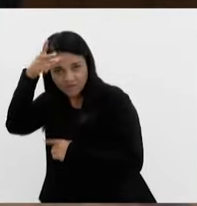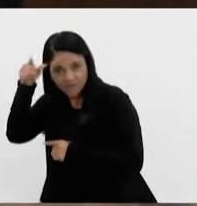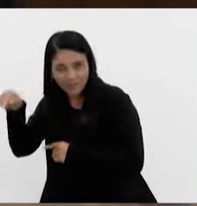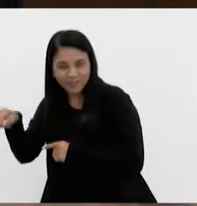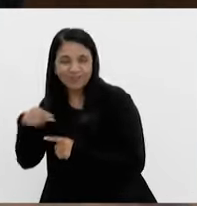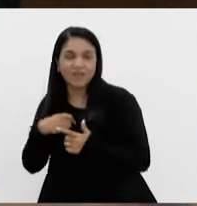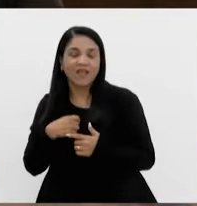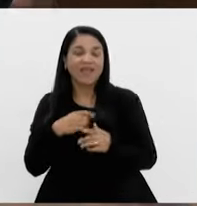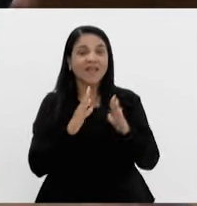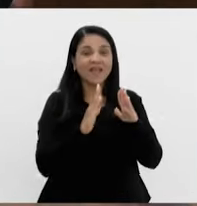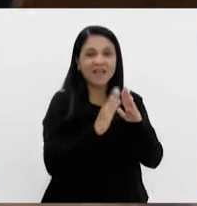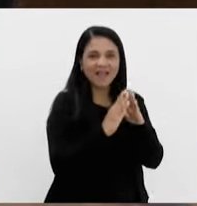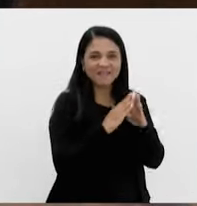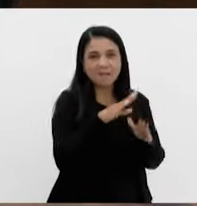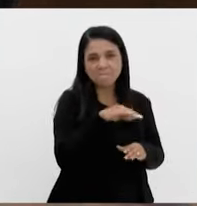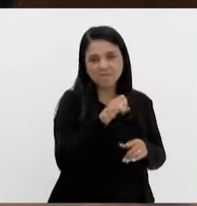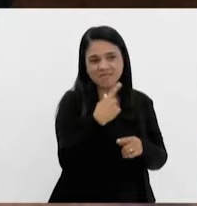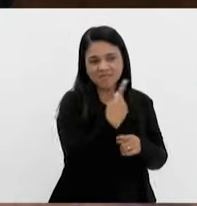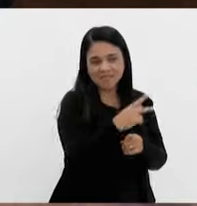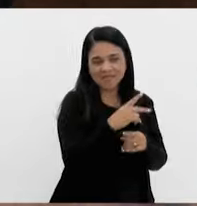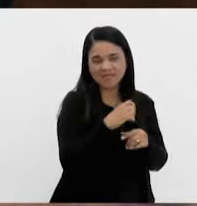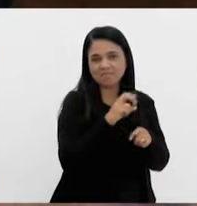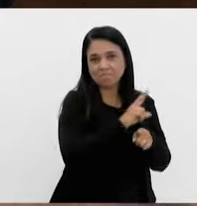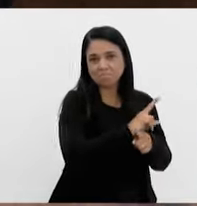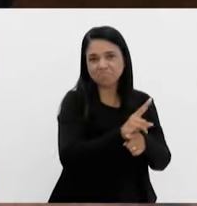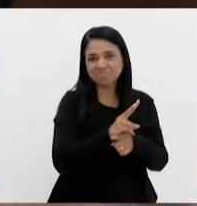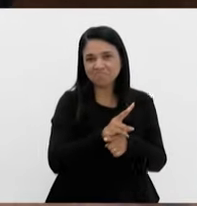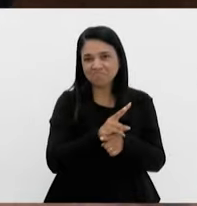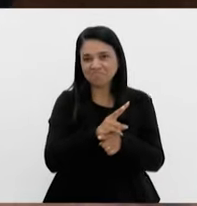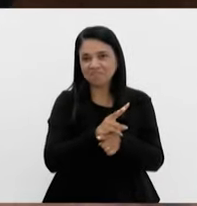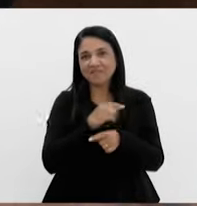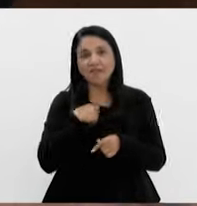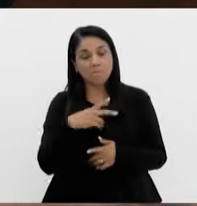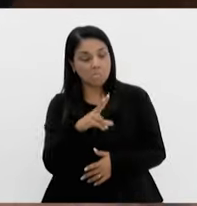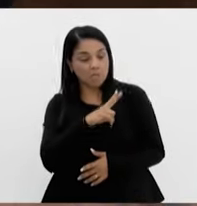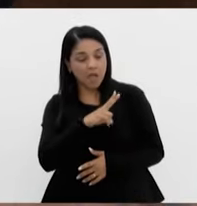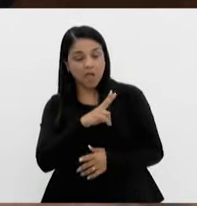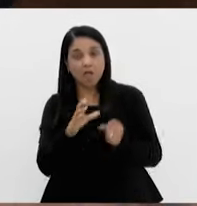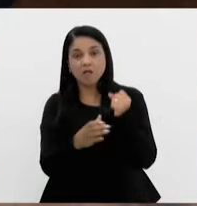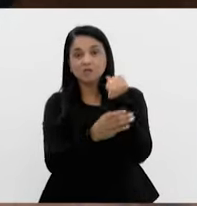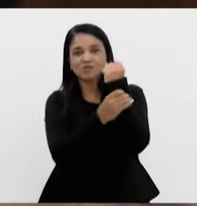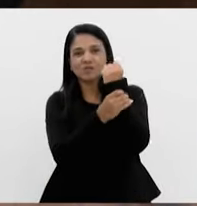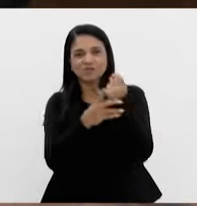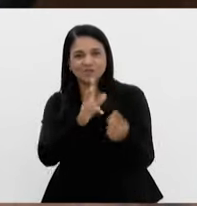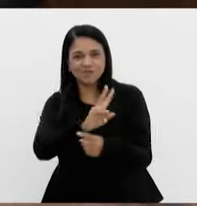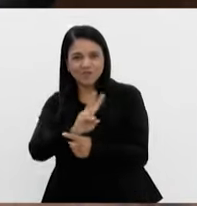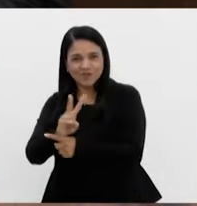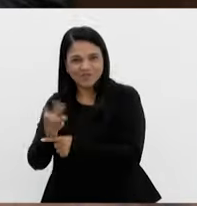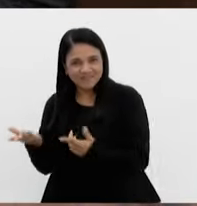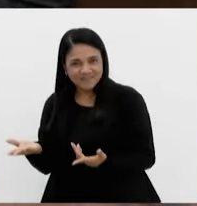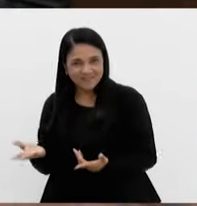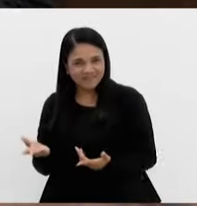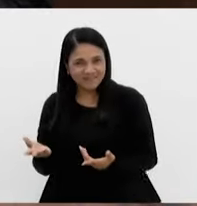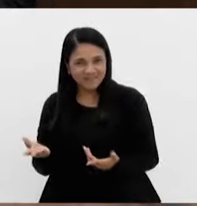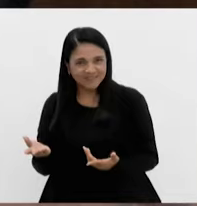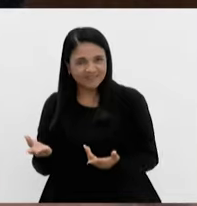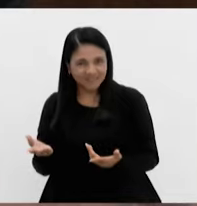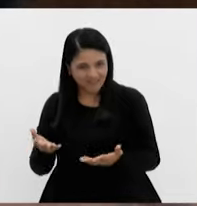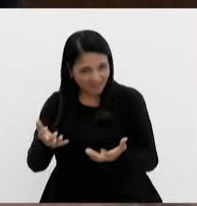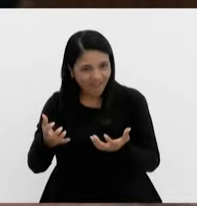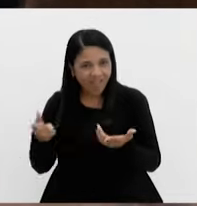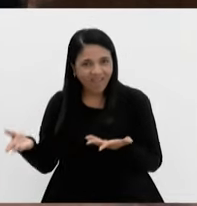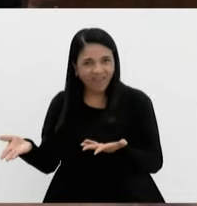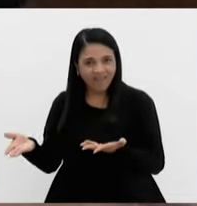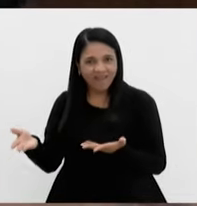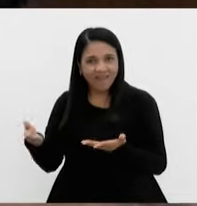municipalizar a Polícia Militar do Estado do Rio de Janeiro para virar segurança particular é isso que ele quer E aí ataca a